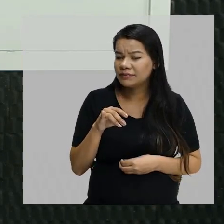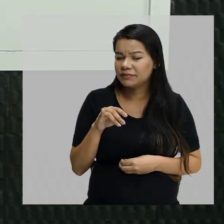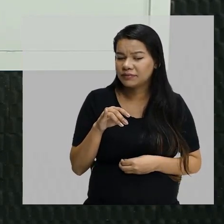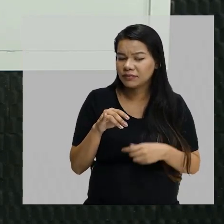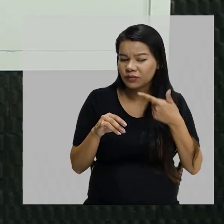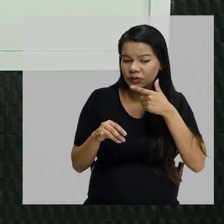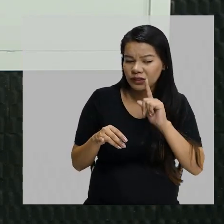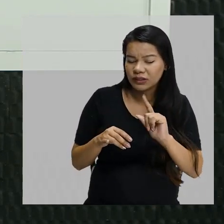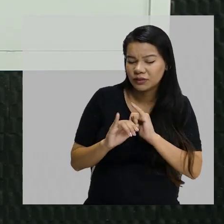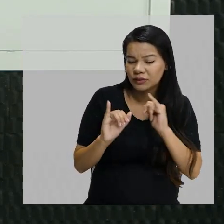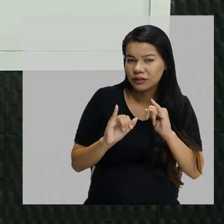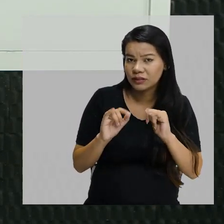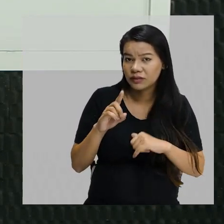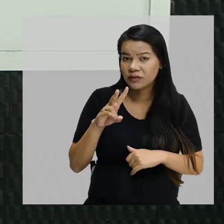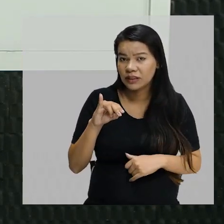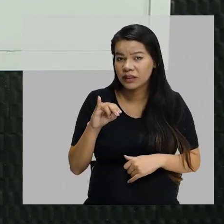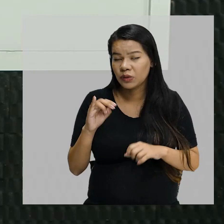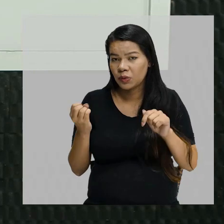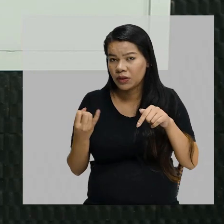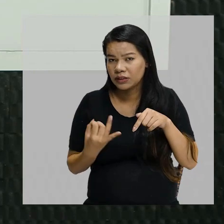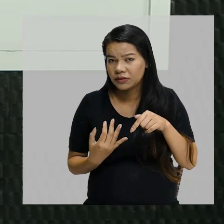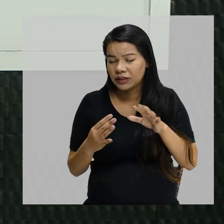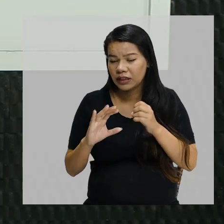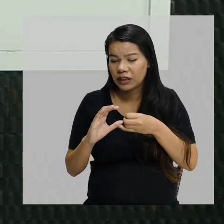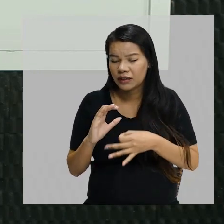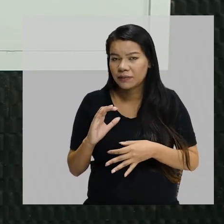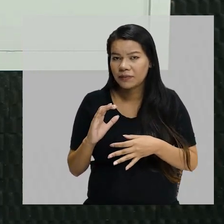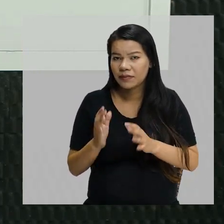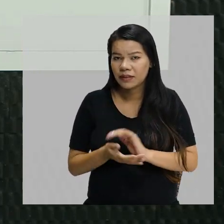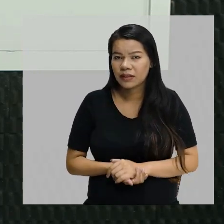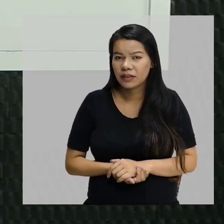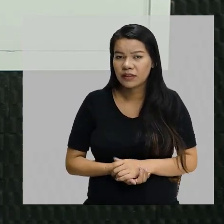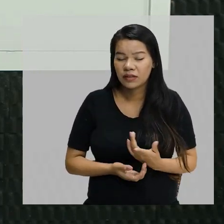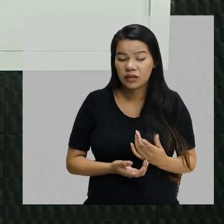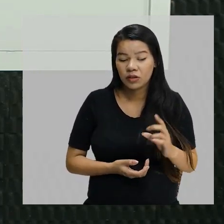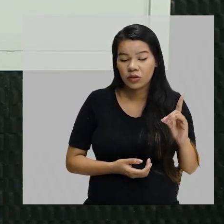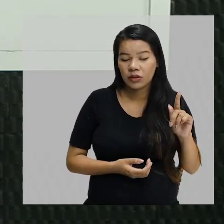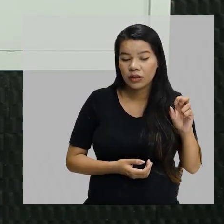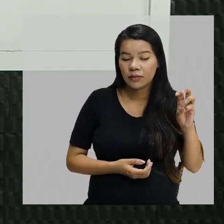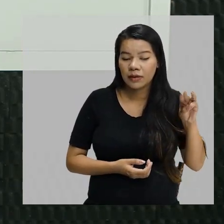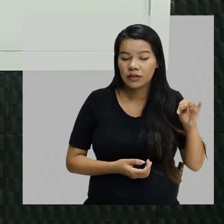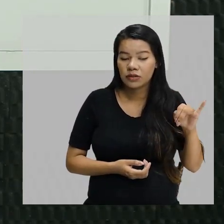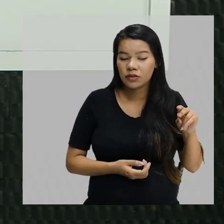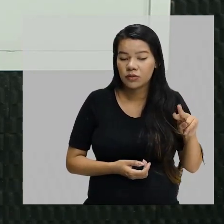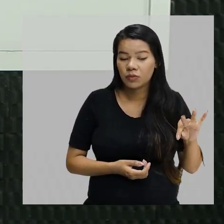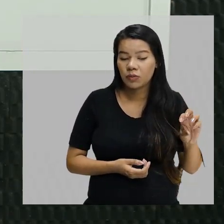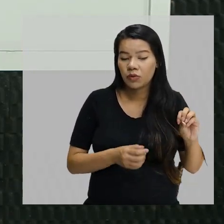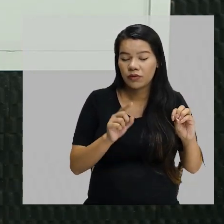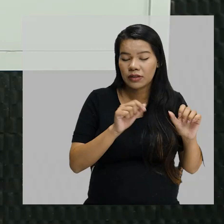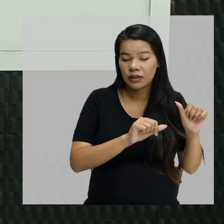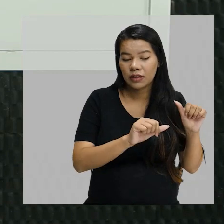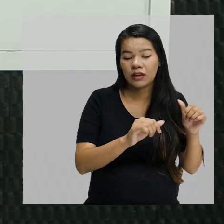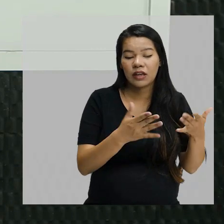qualificar de alguma maneira no dogmatismo você vai transformar ela numa verdade absoluta Olha só no dogmatismo você